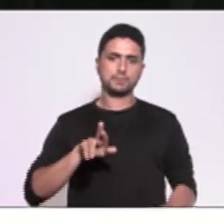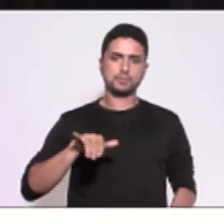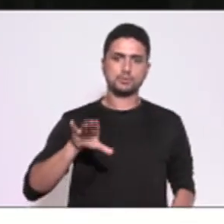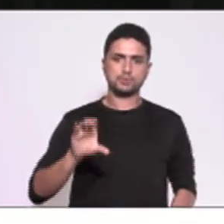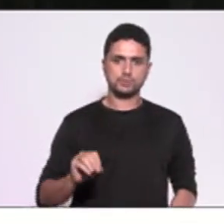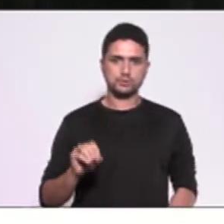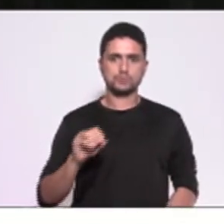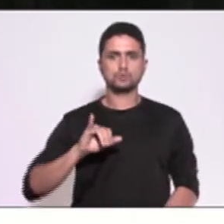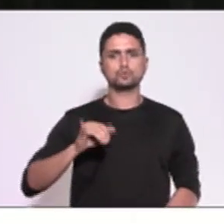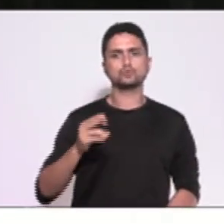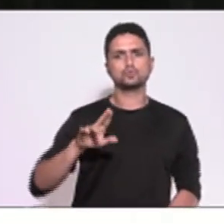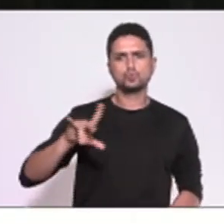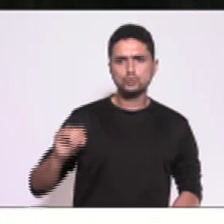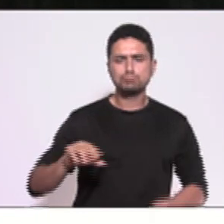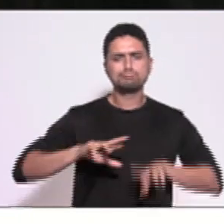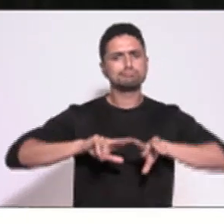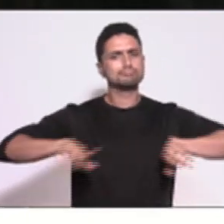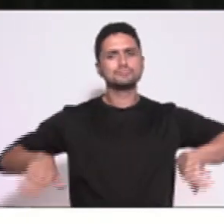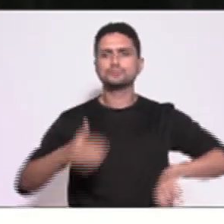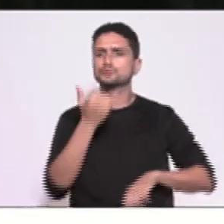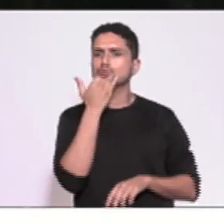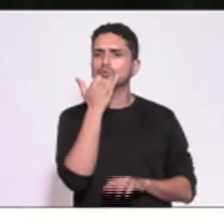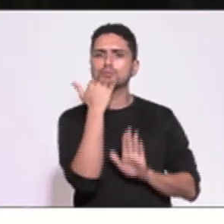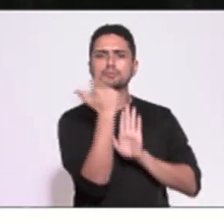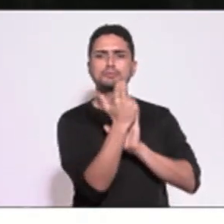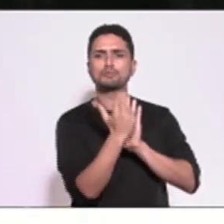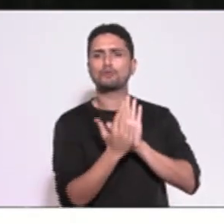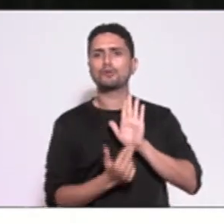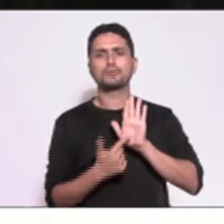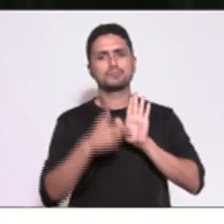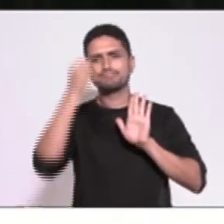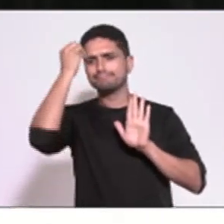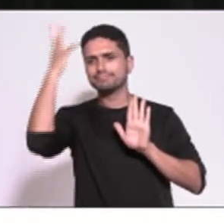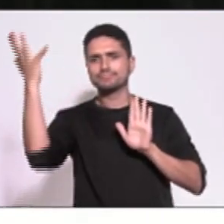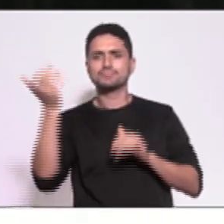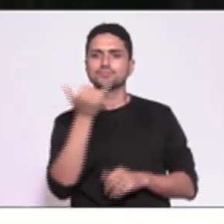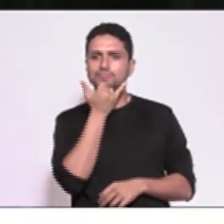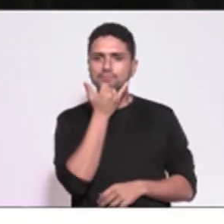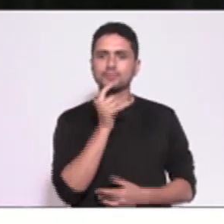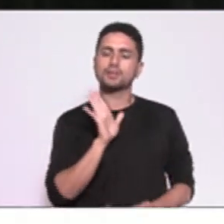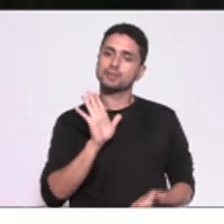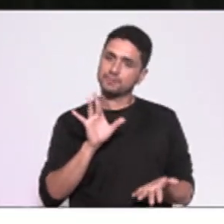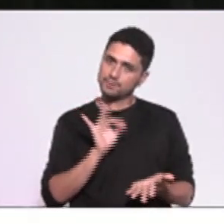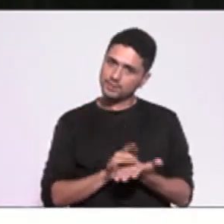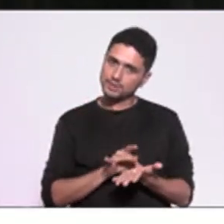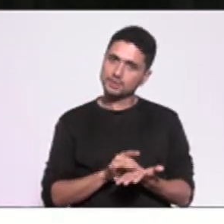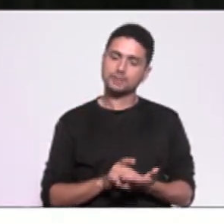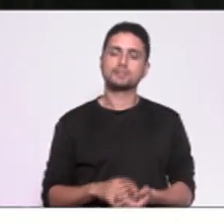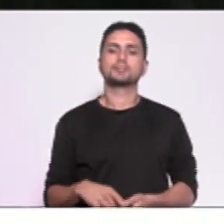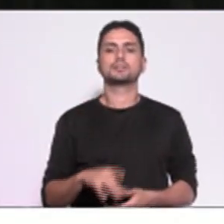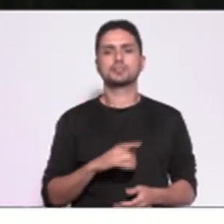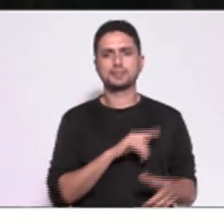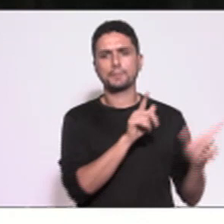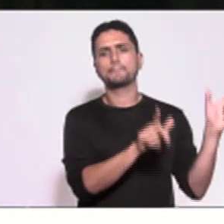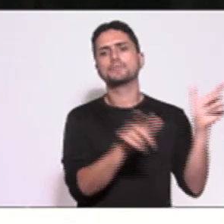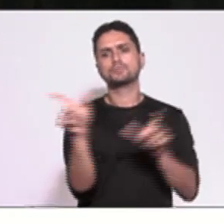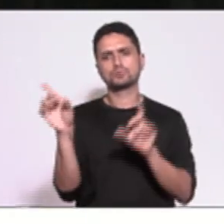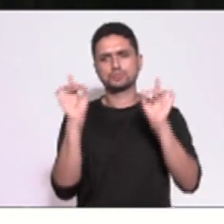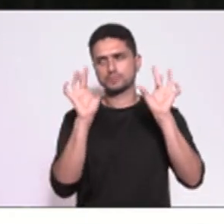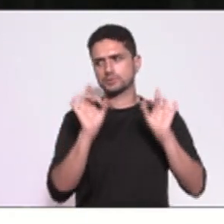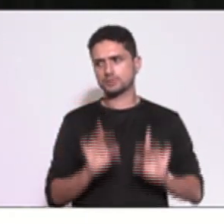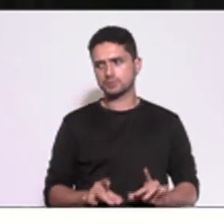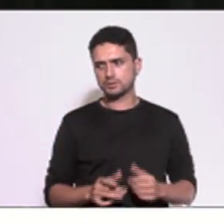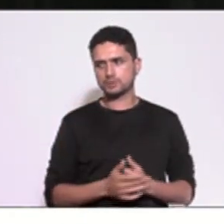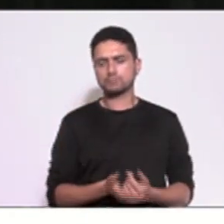Daut, enfim, me perdoe se eu esqueci de algumas pessoas, mas realmente são pessoas muito especiais.